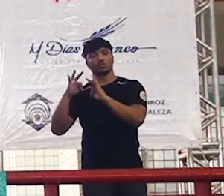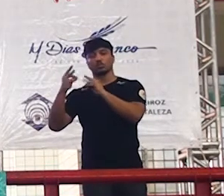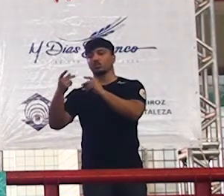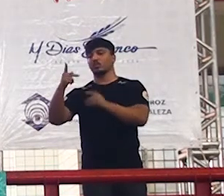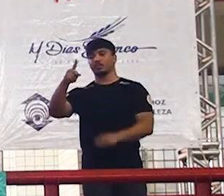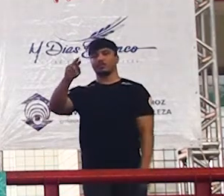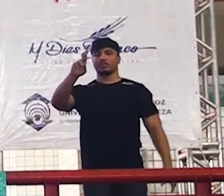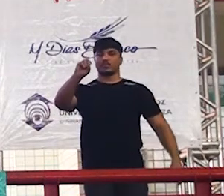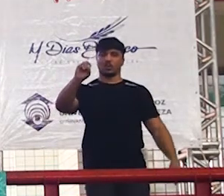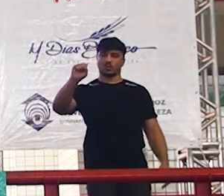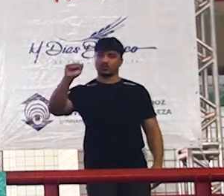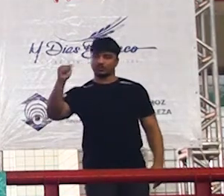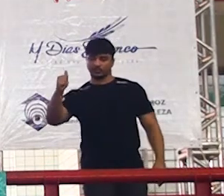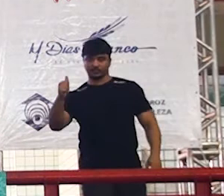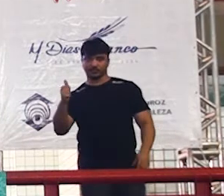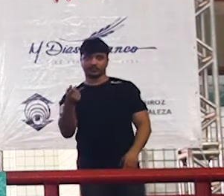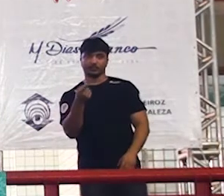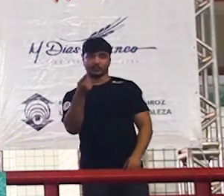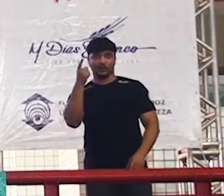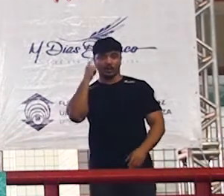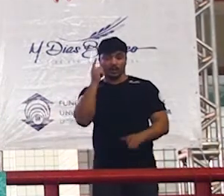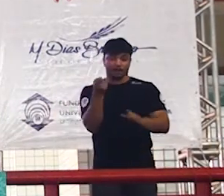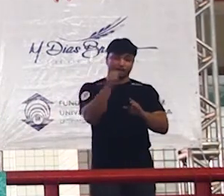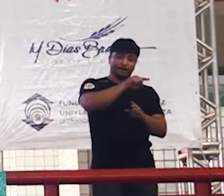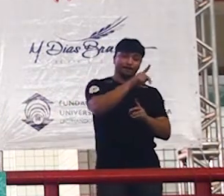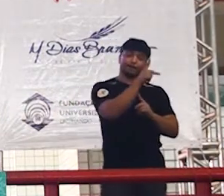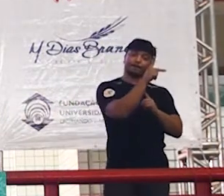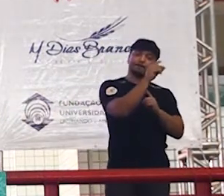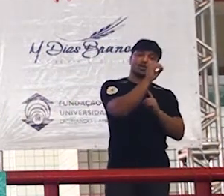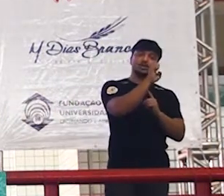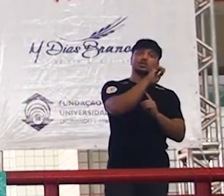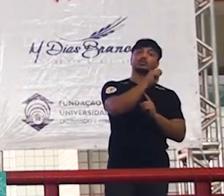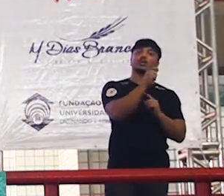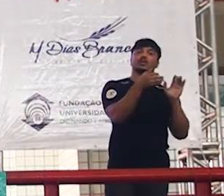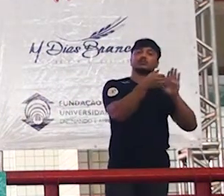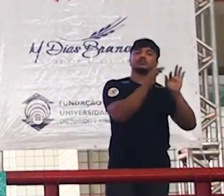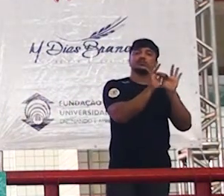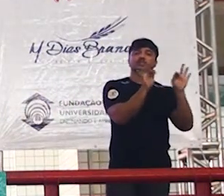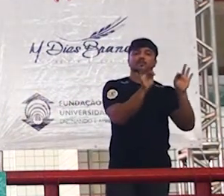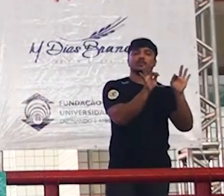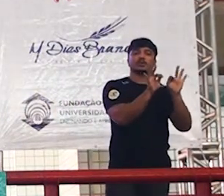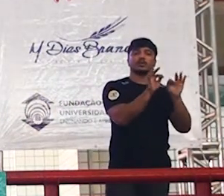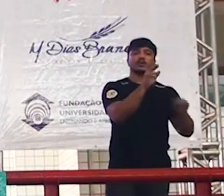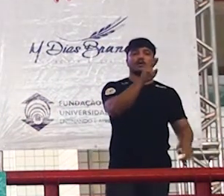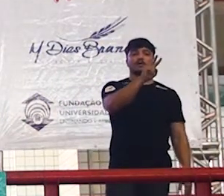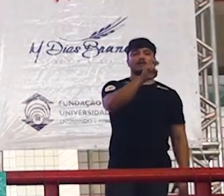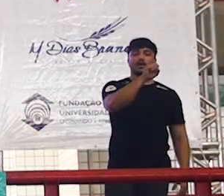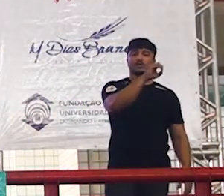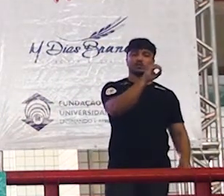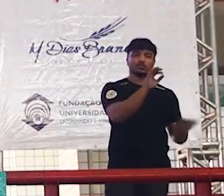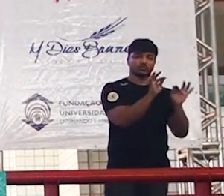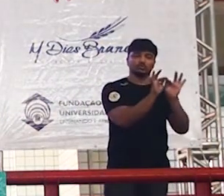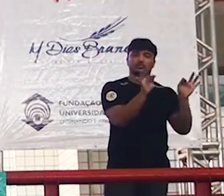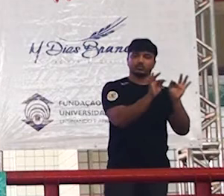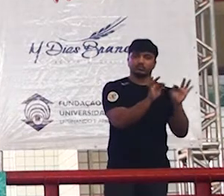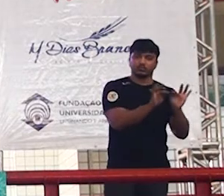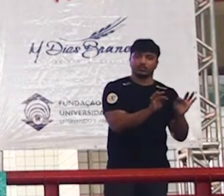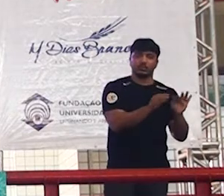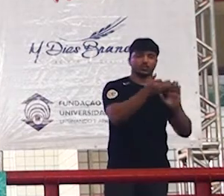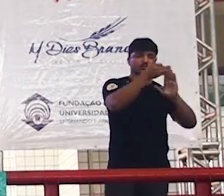prosa. Já a unidade mínima da poesia é o verso, e o conjunto de versos forma